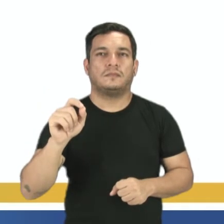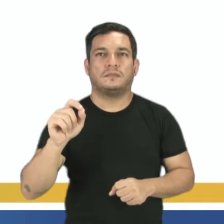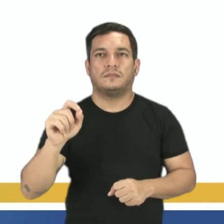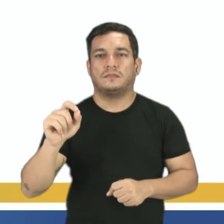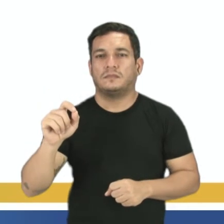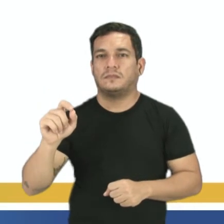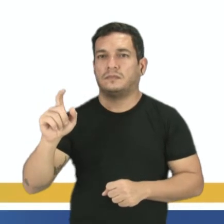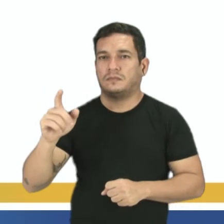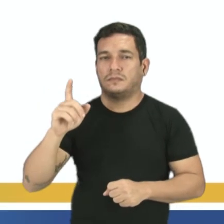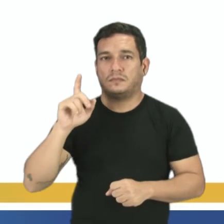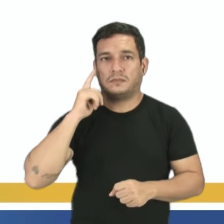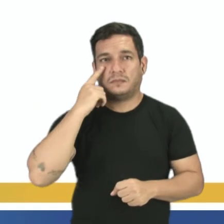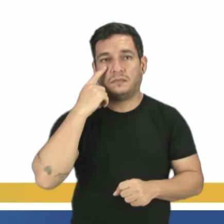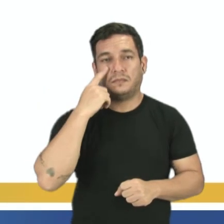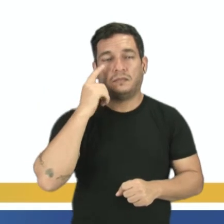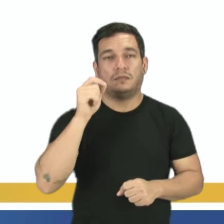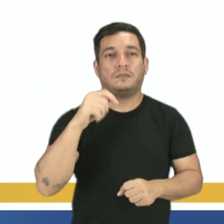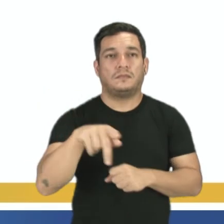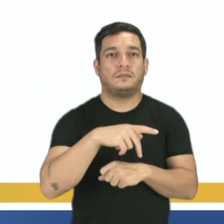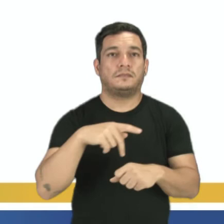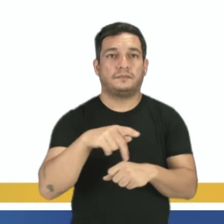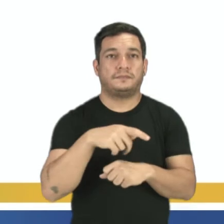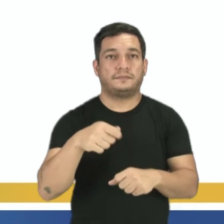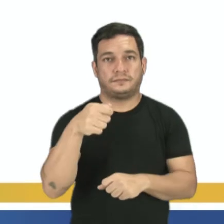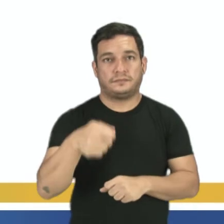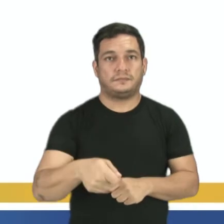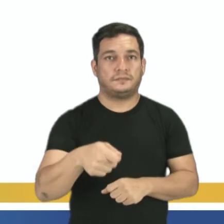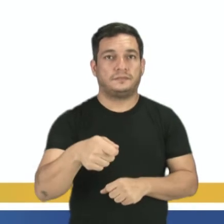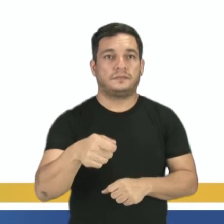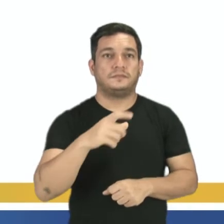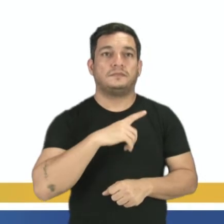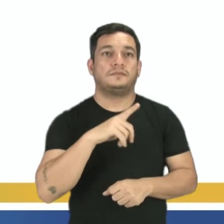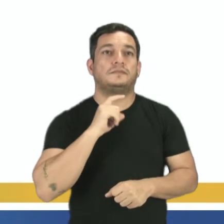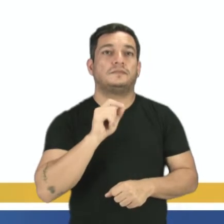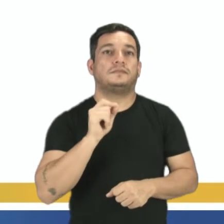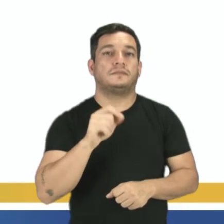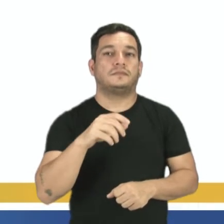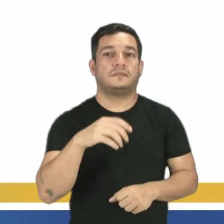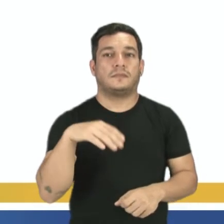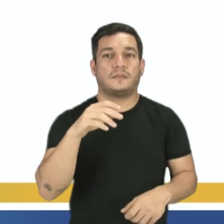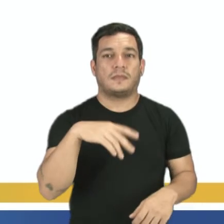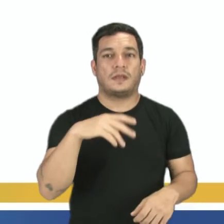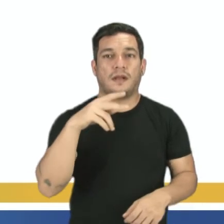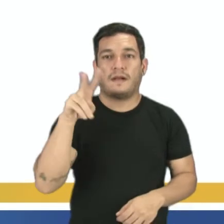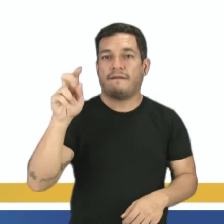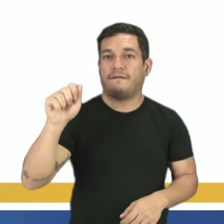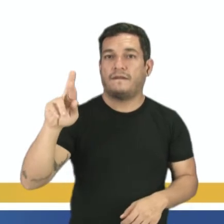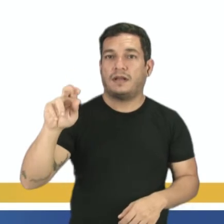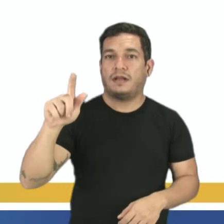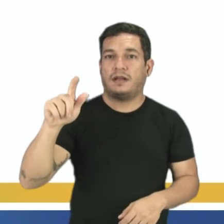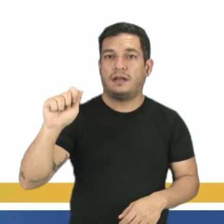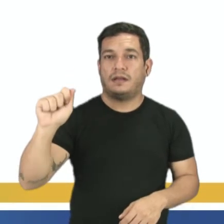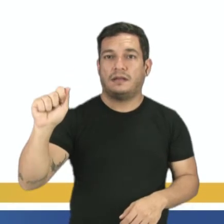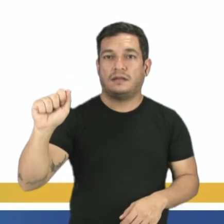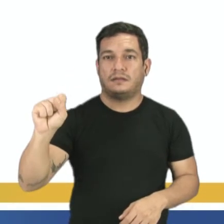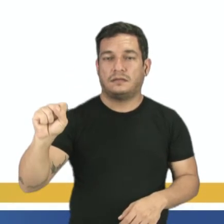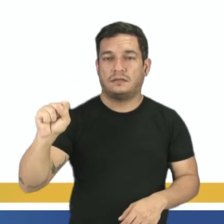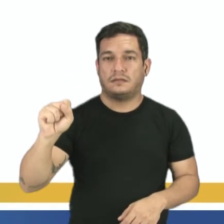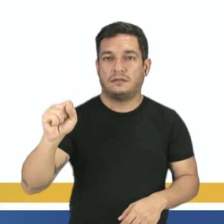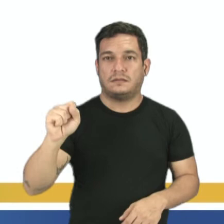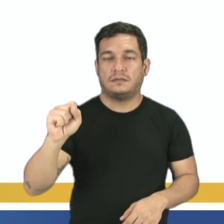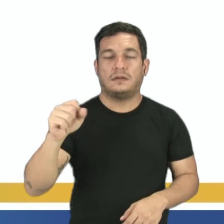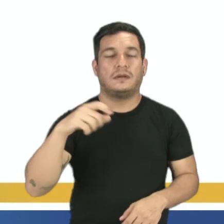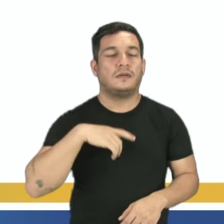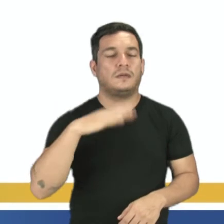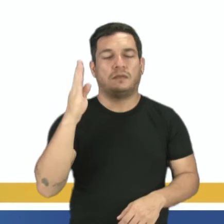modelos, né, que são inspirados, né, em países totalitários. Nós tivemos a Era Vargas, né? O Brasil nunca